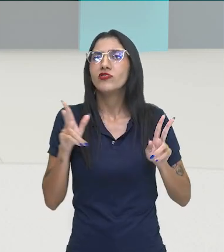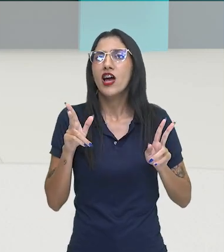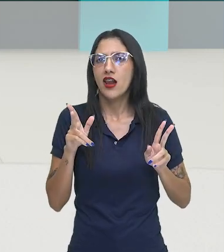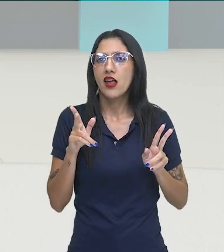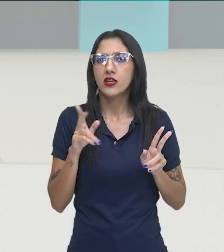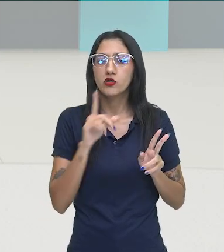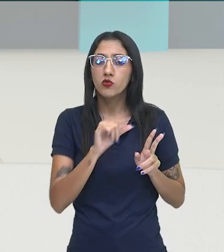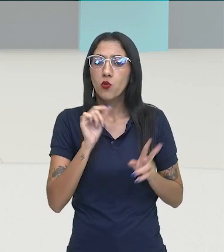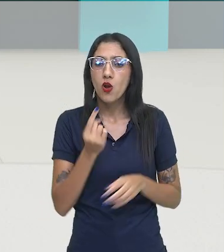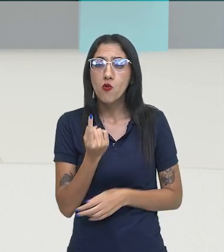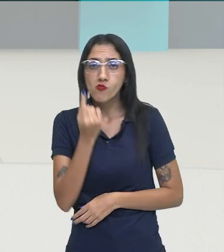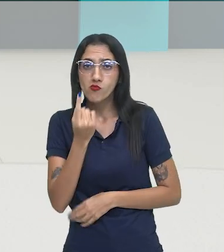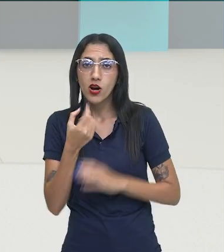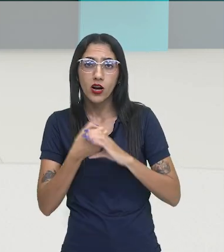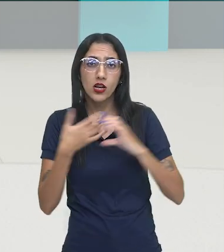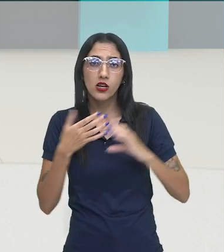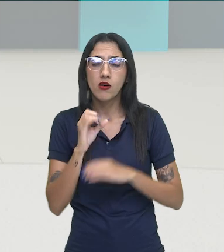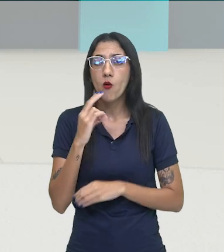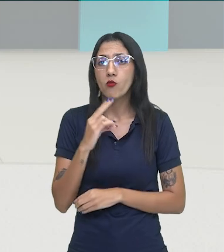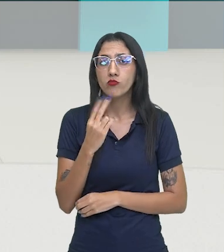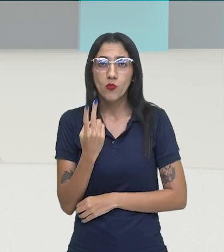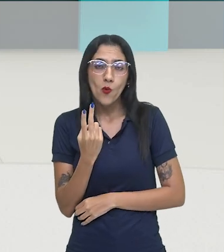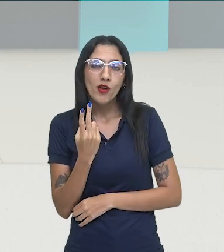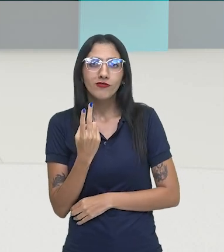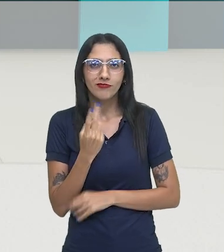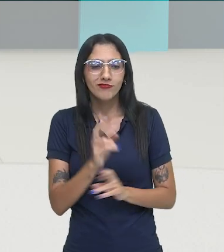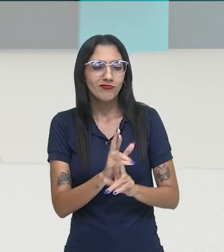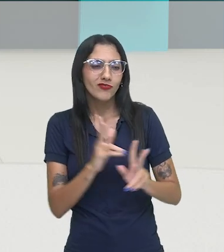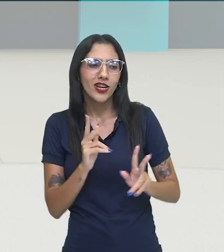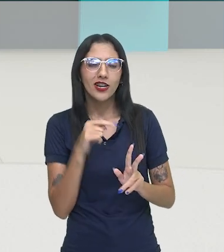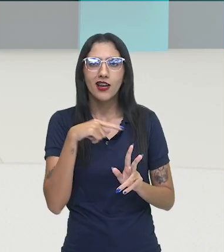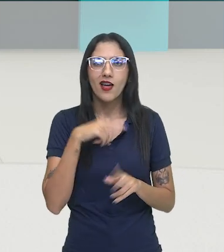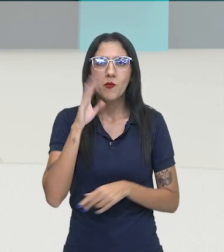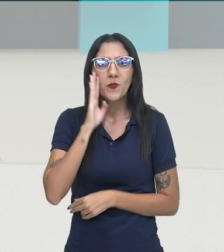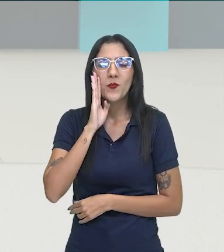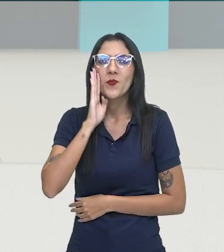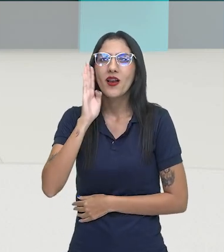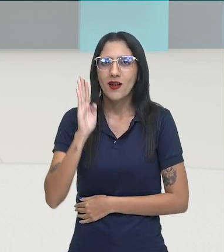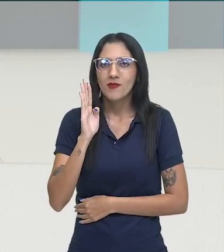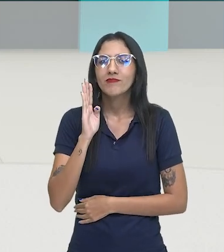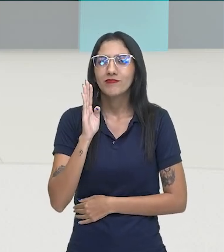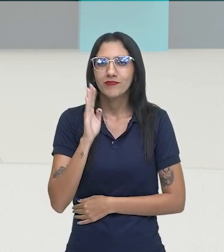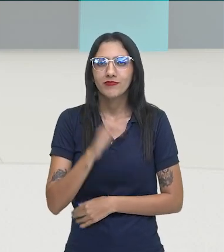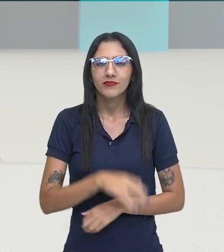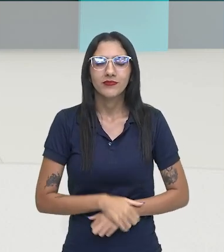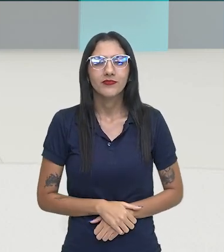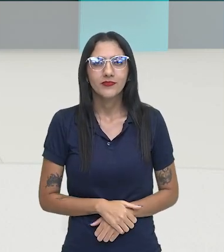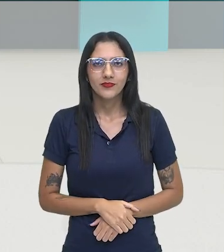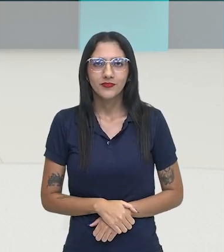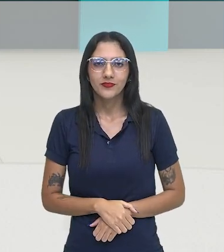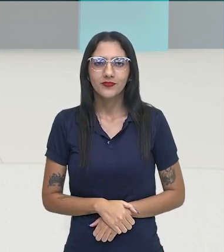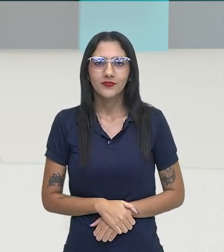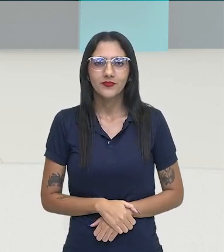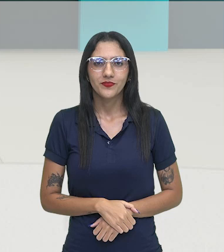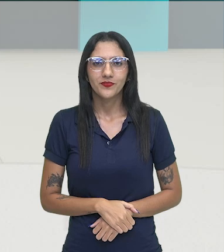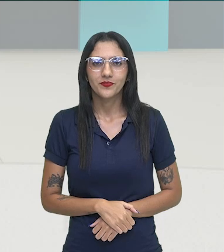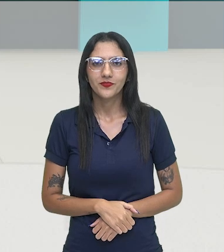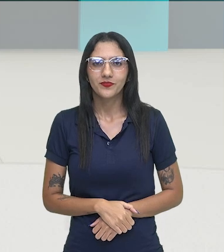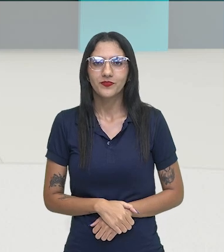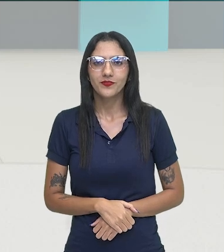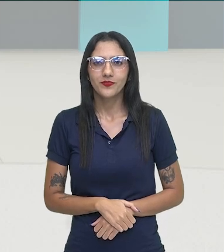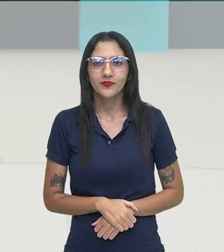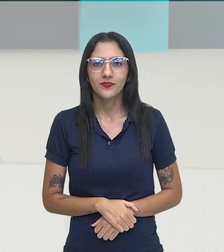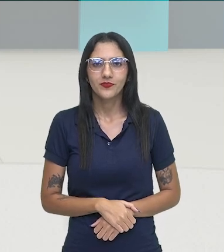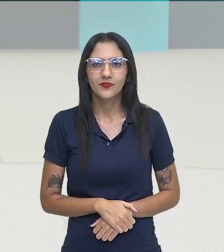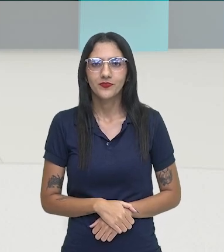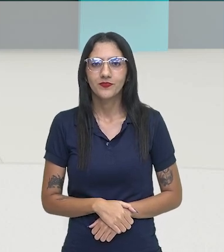uma característica ou duas características diferentes daquela característica de época. Então, um estilo